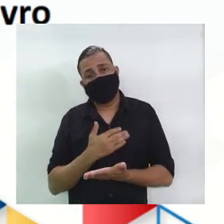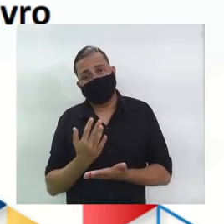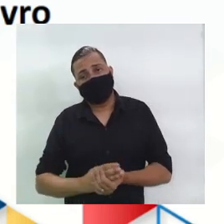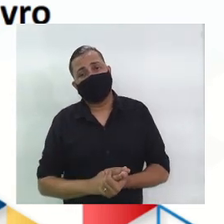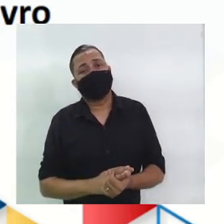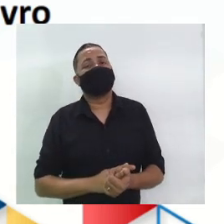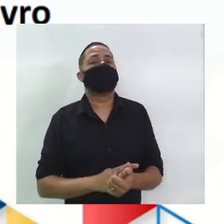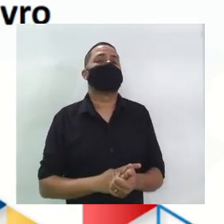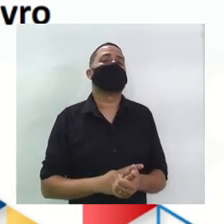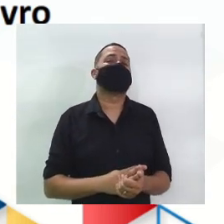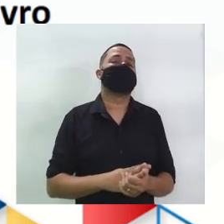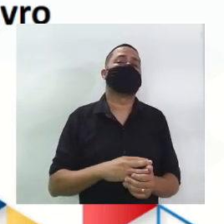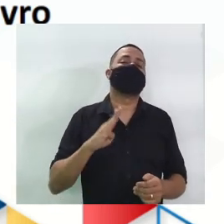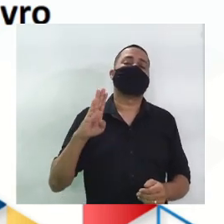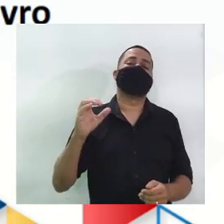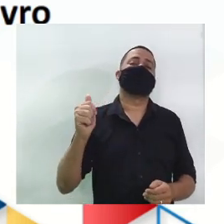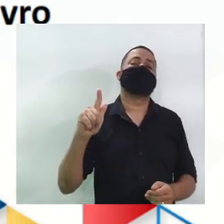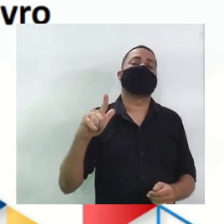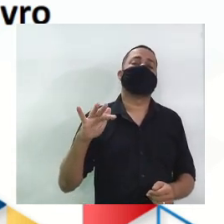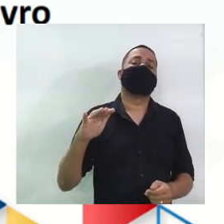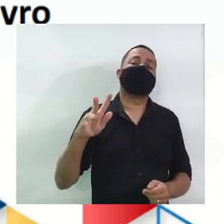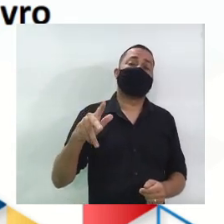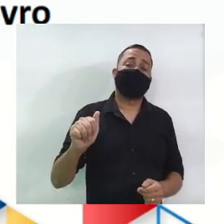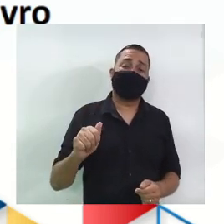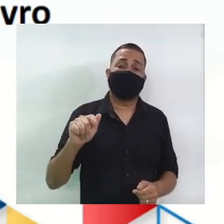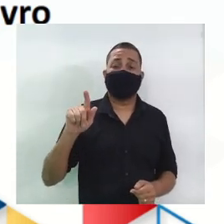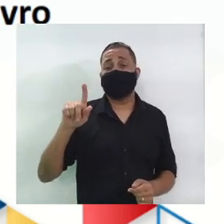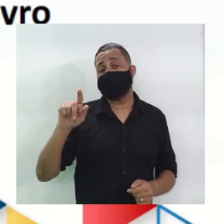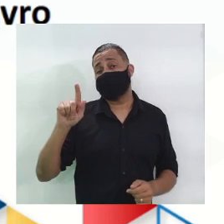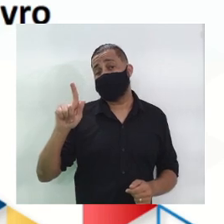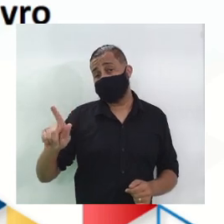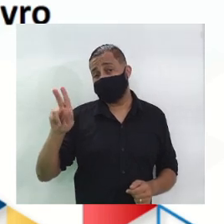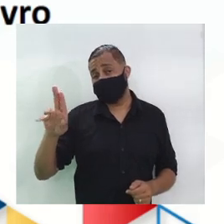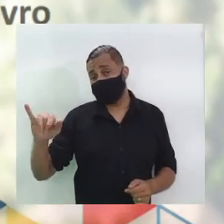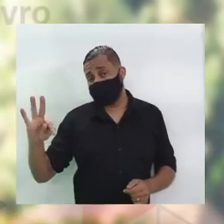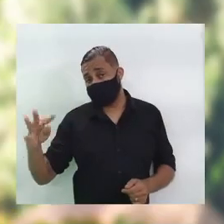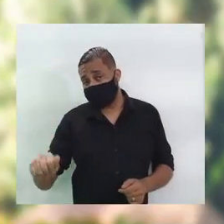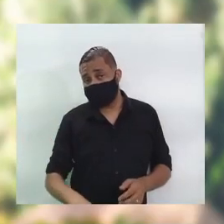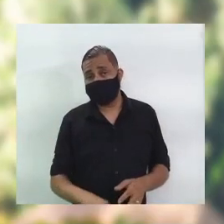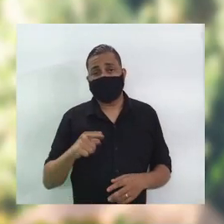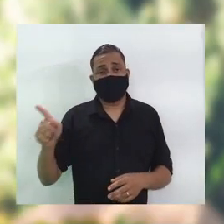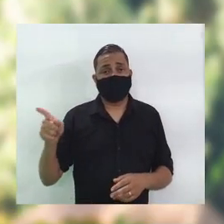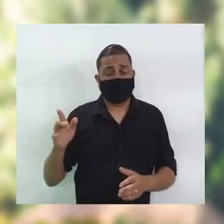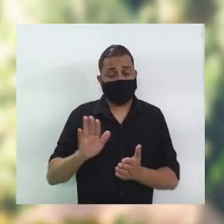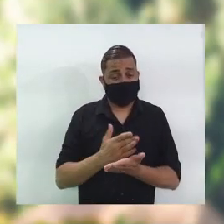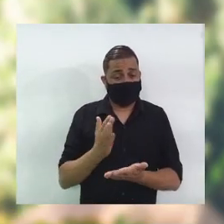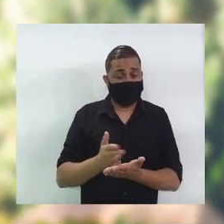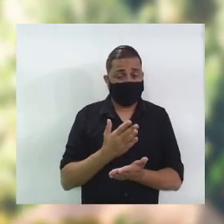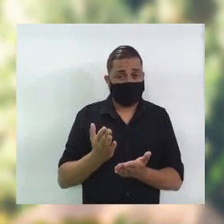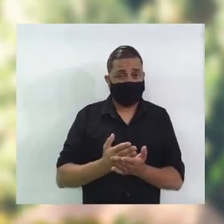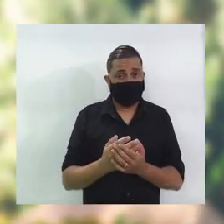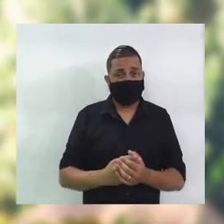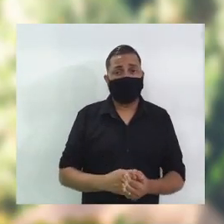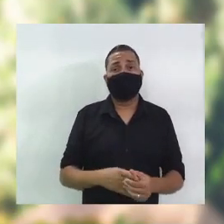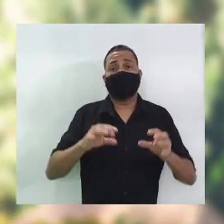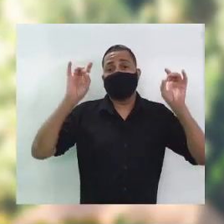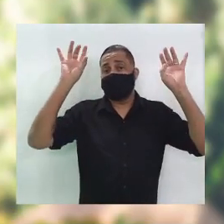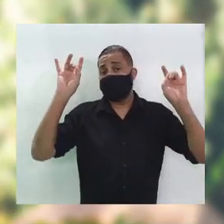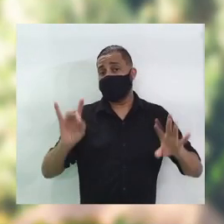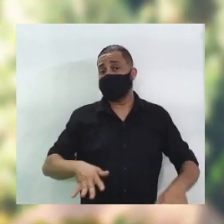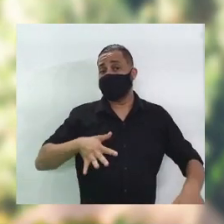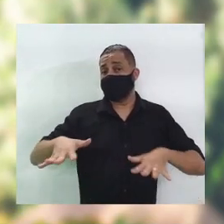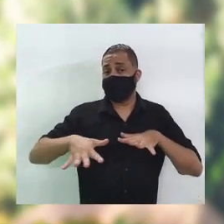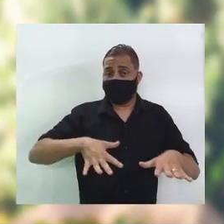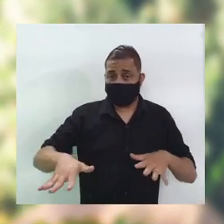nós temos Bhagavad Gita, o livro sagrado do movimento. Então vejam só aí,